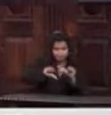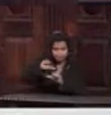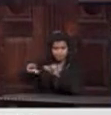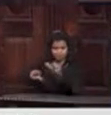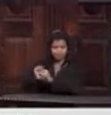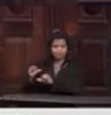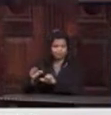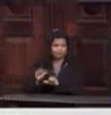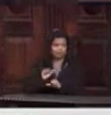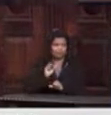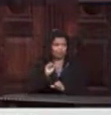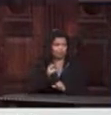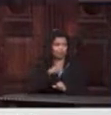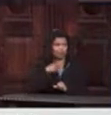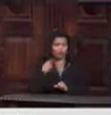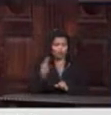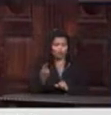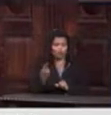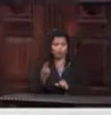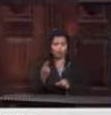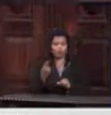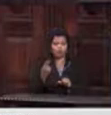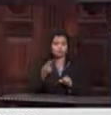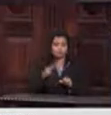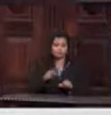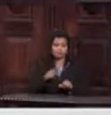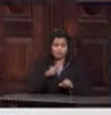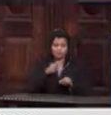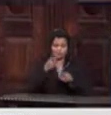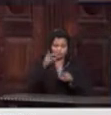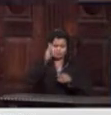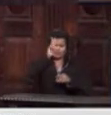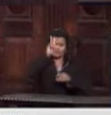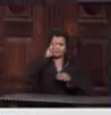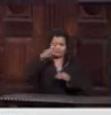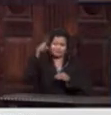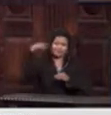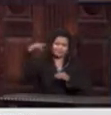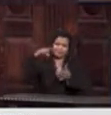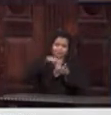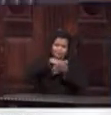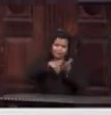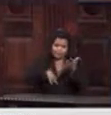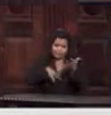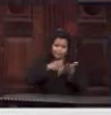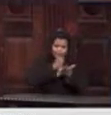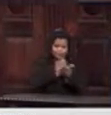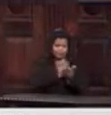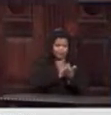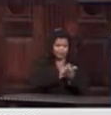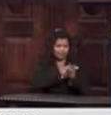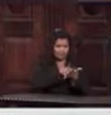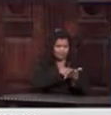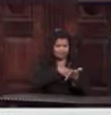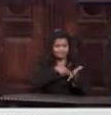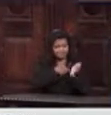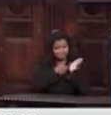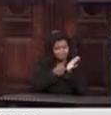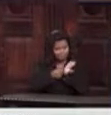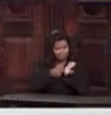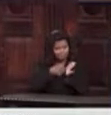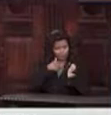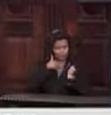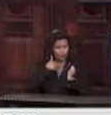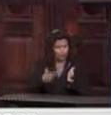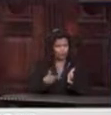precisava ser feito há anos, que estamos atrasados nesse projeto, ou vamos ficar por aí enxugando o gelo e lamentando os